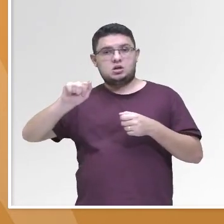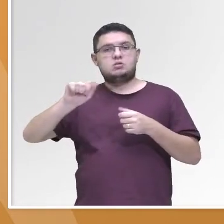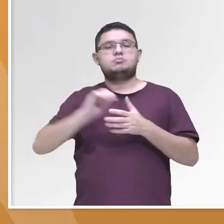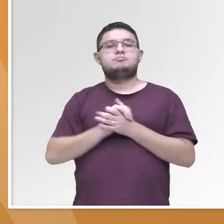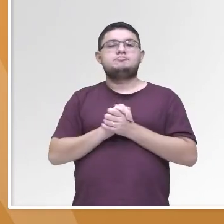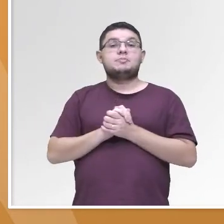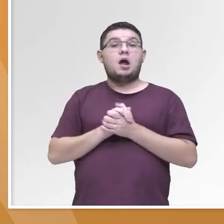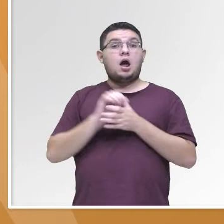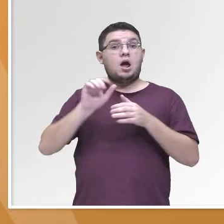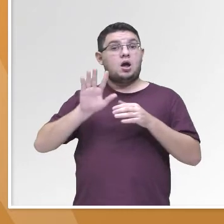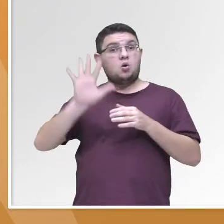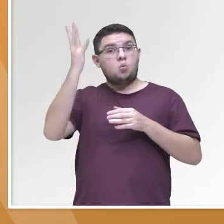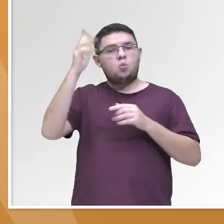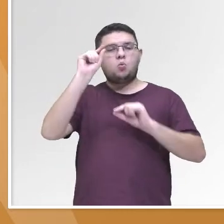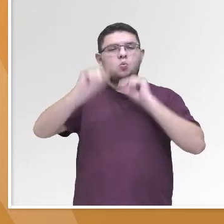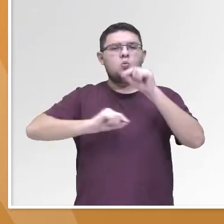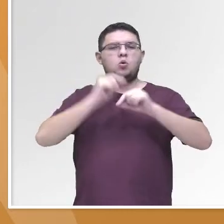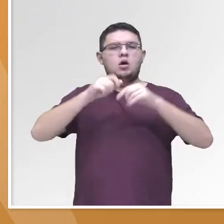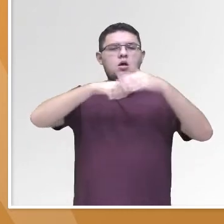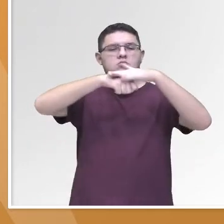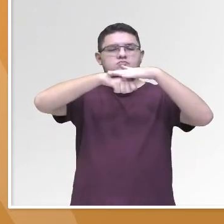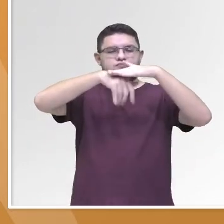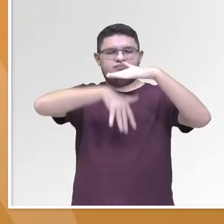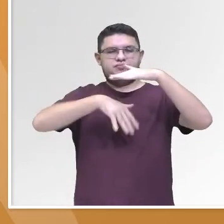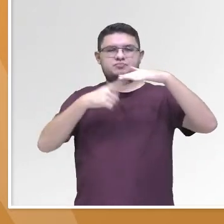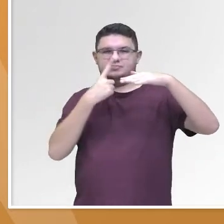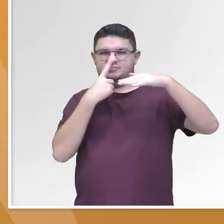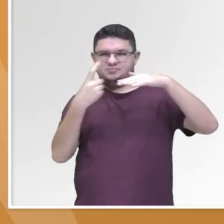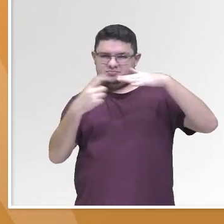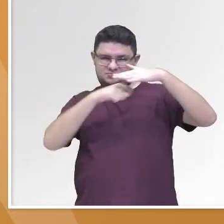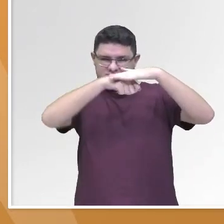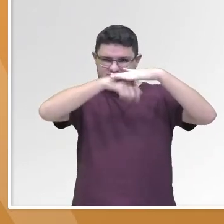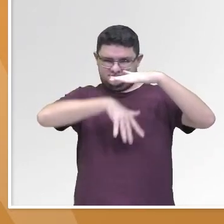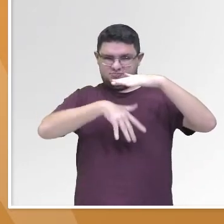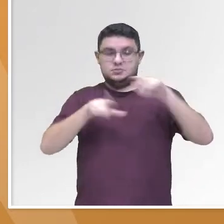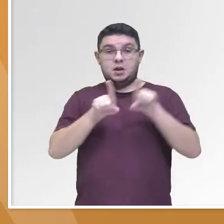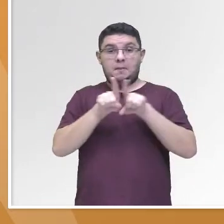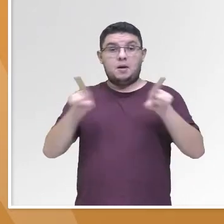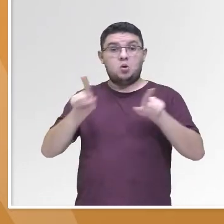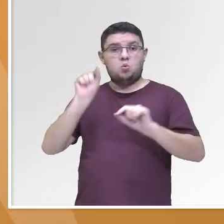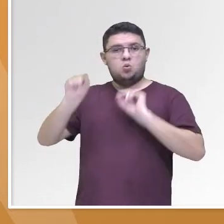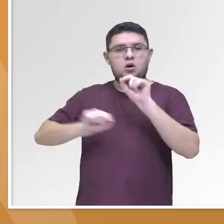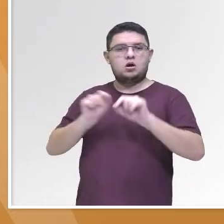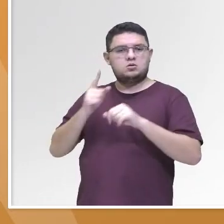lençol freático, né? E já com essa manta a gente já não observa aí